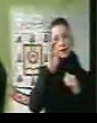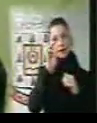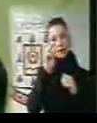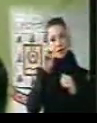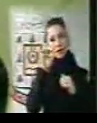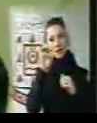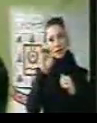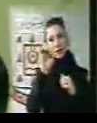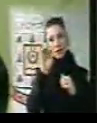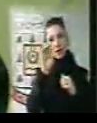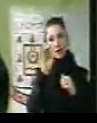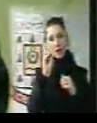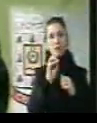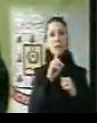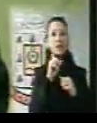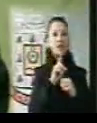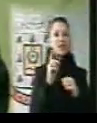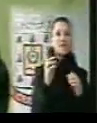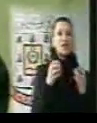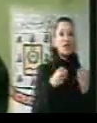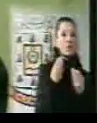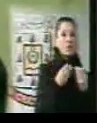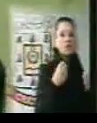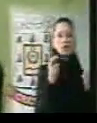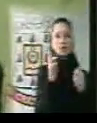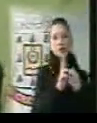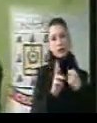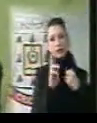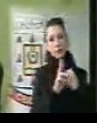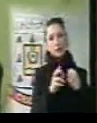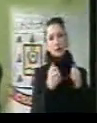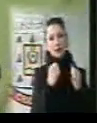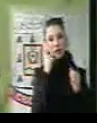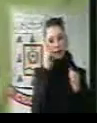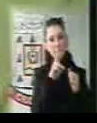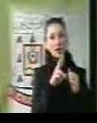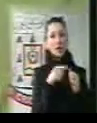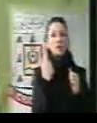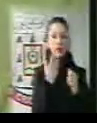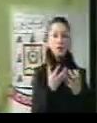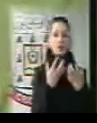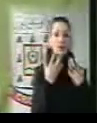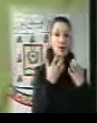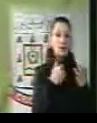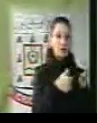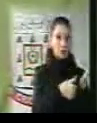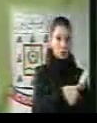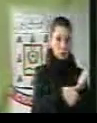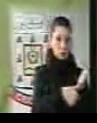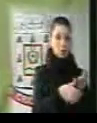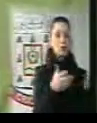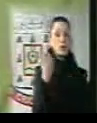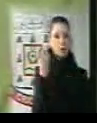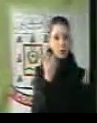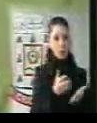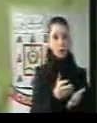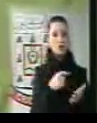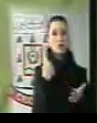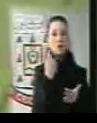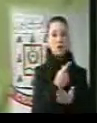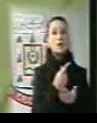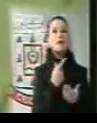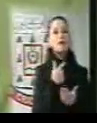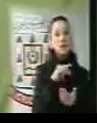de pronto a comunidade da Colmeia. Por isso, nós queremos assumir um compromisso aqui que também vamos fazer um